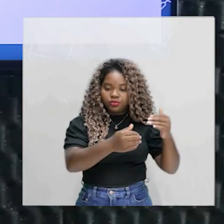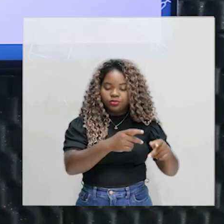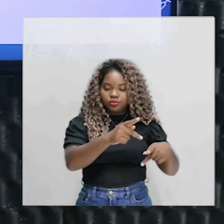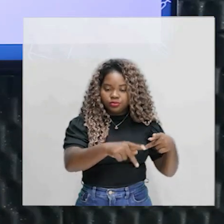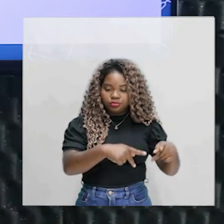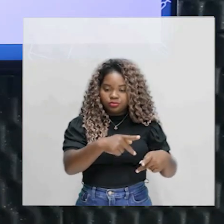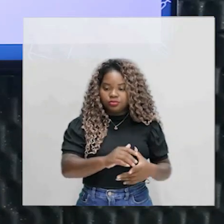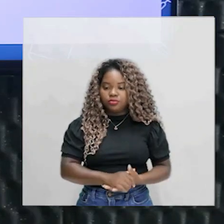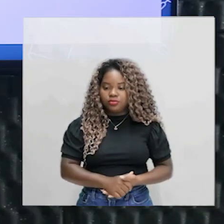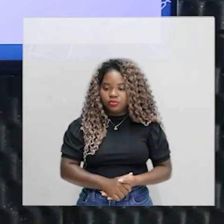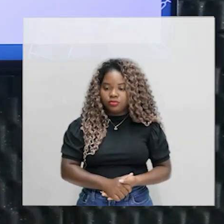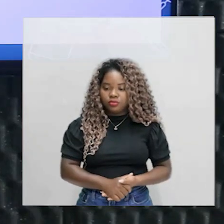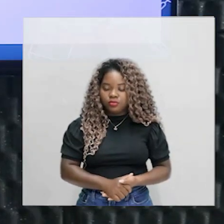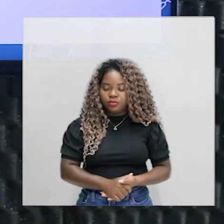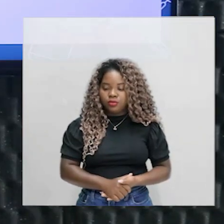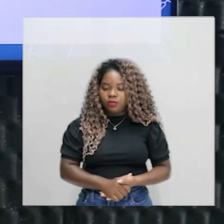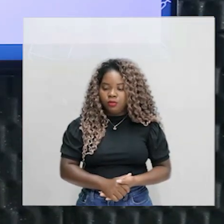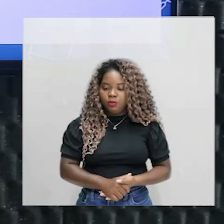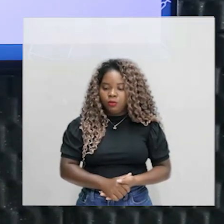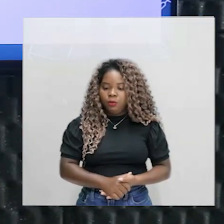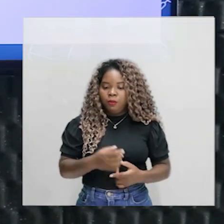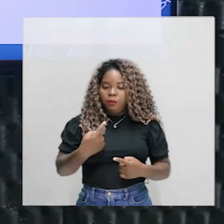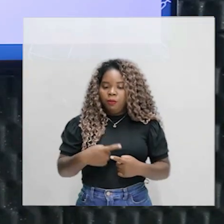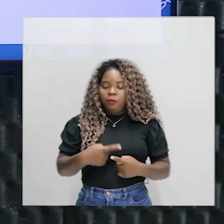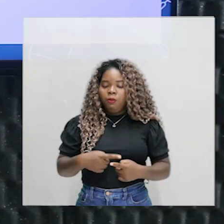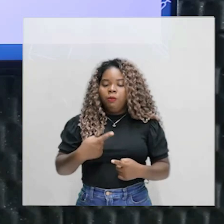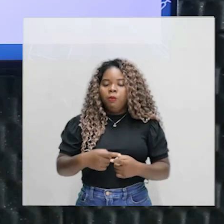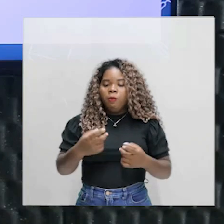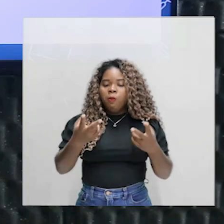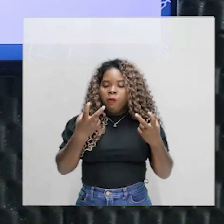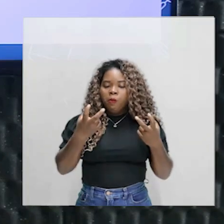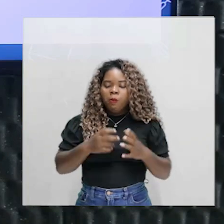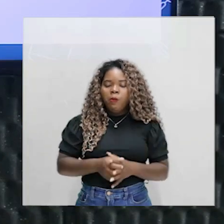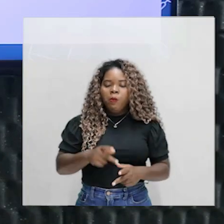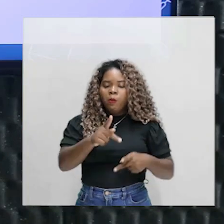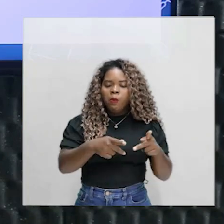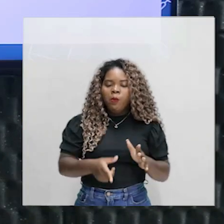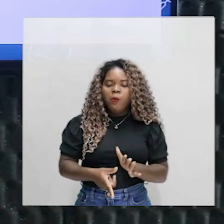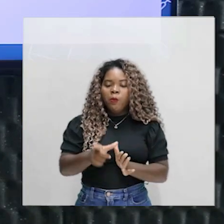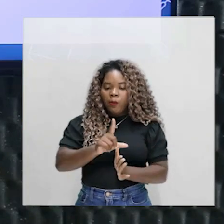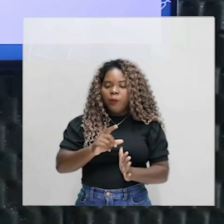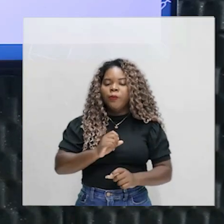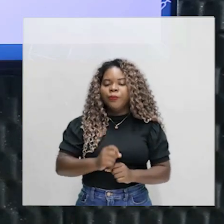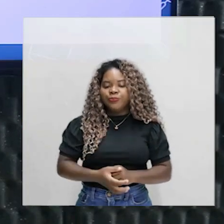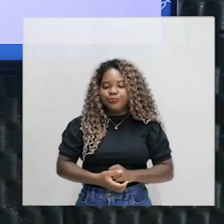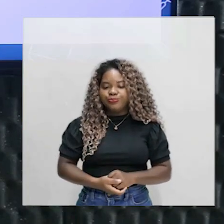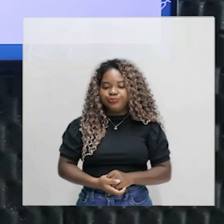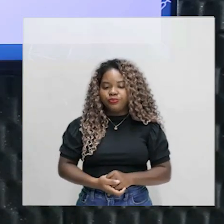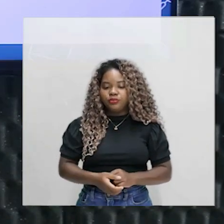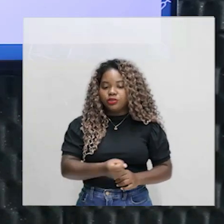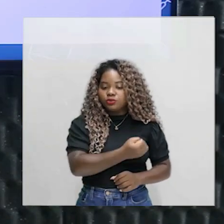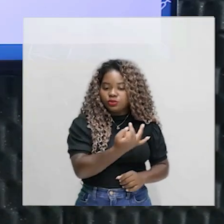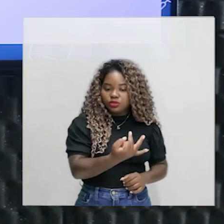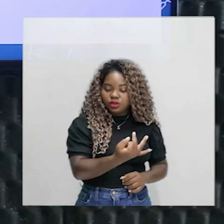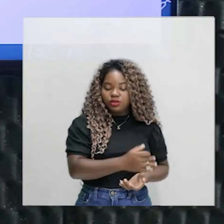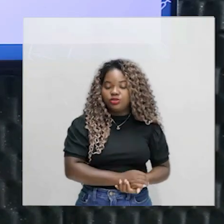população porque vamos olhar para a população que tinha antes Olha só qual era a maior quantidade de indivíduos